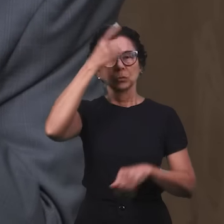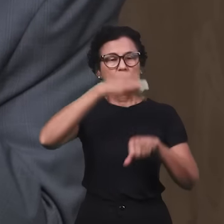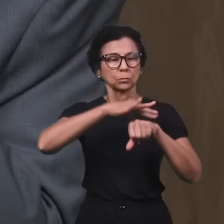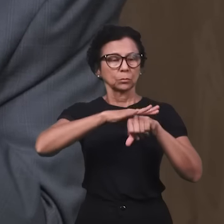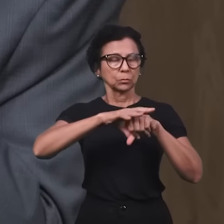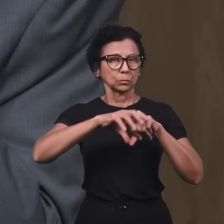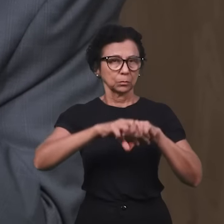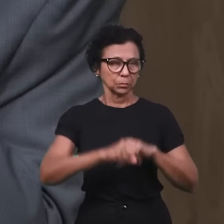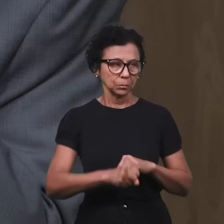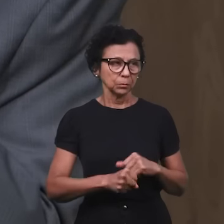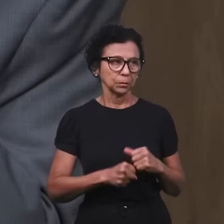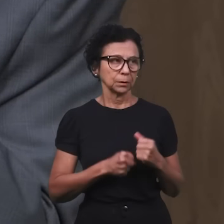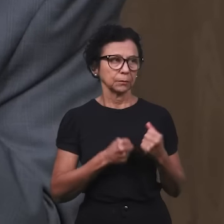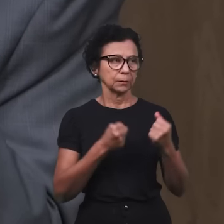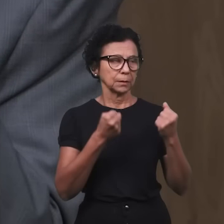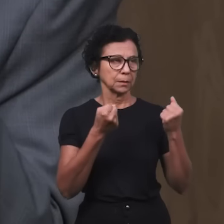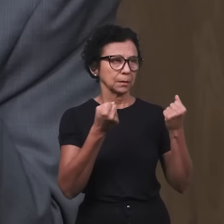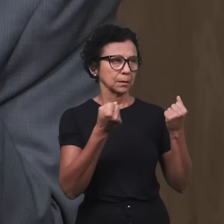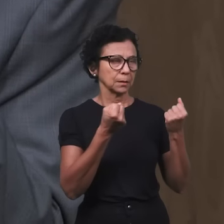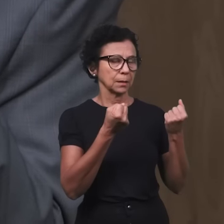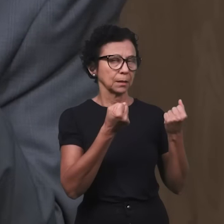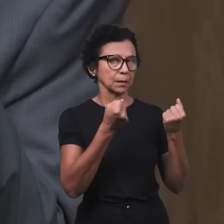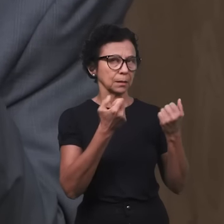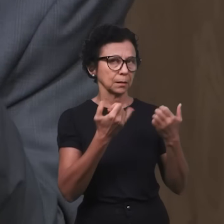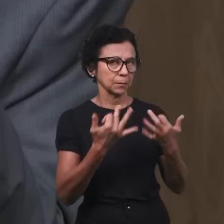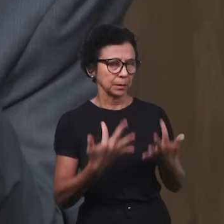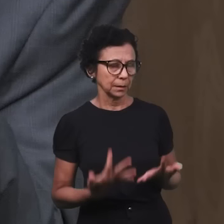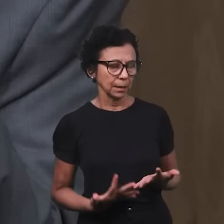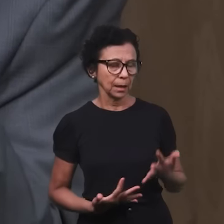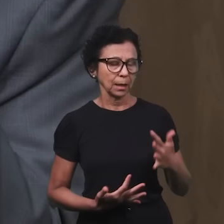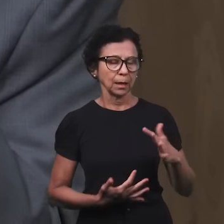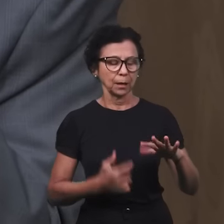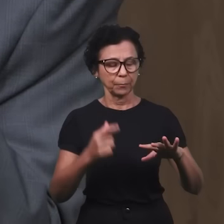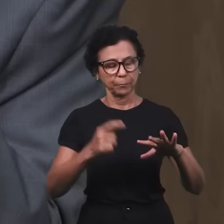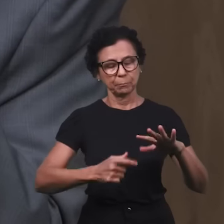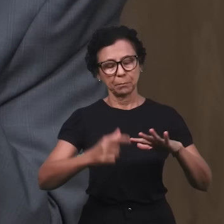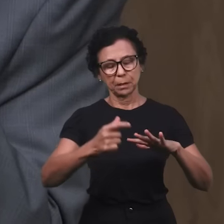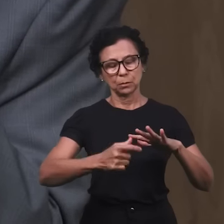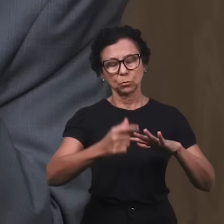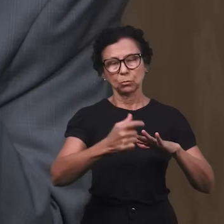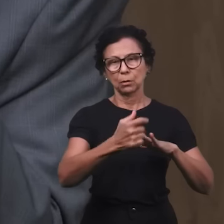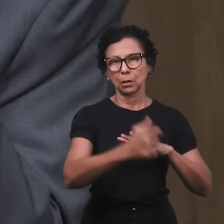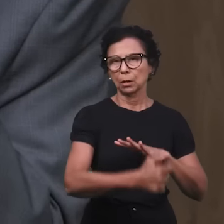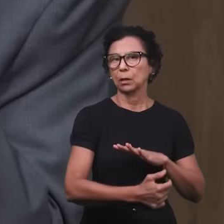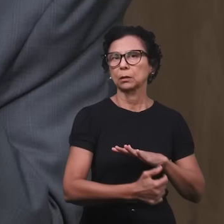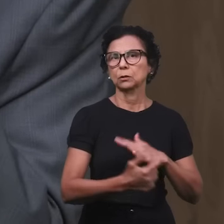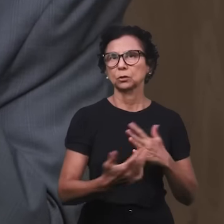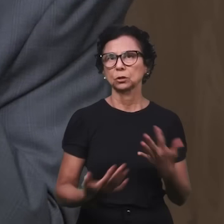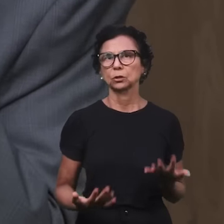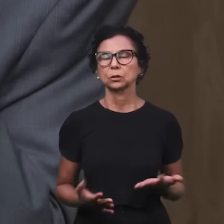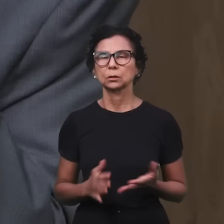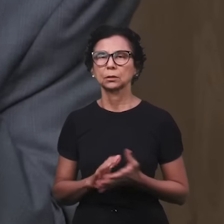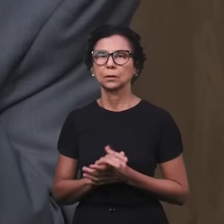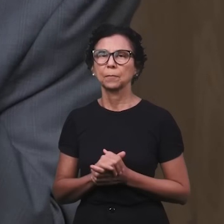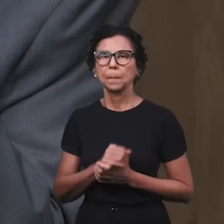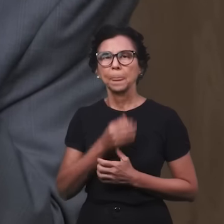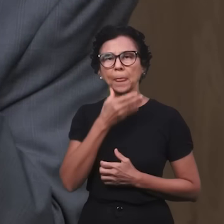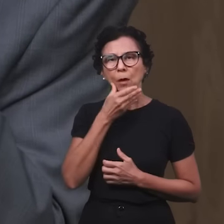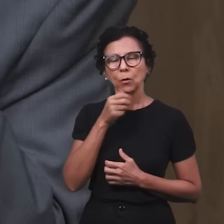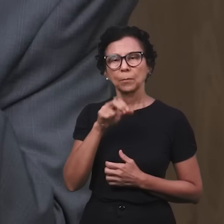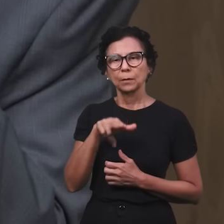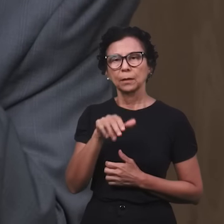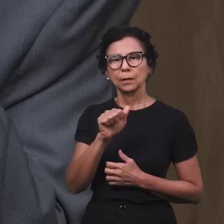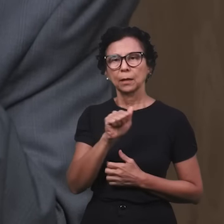experiência Eliseu, ali os personagens, né? Naamã lá na Síria,